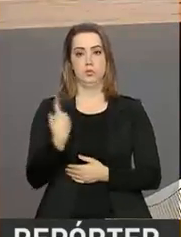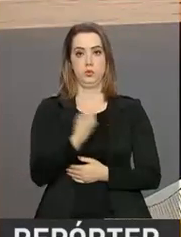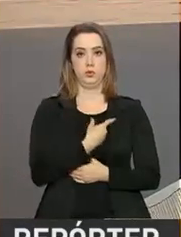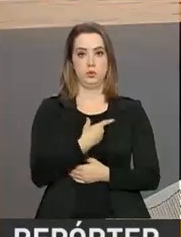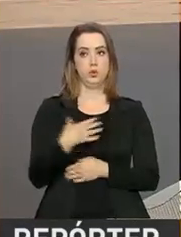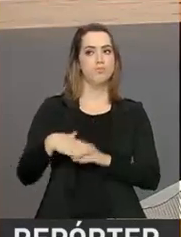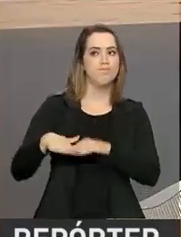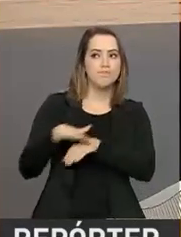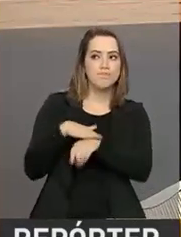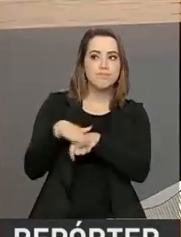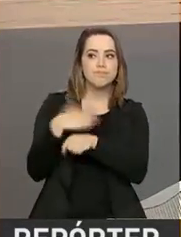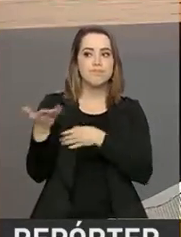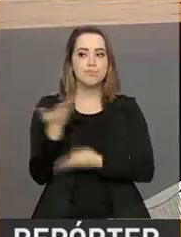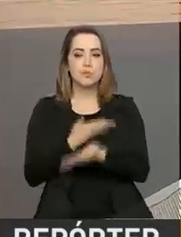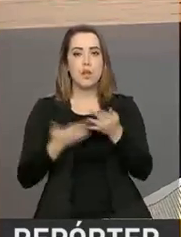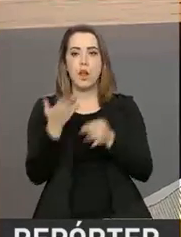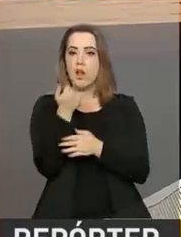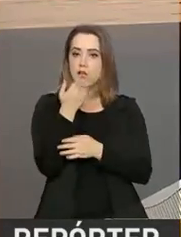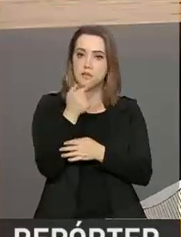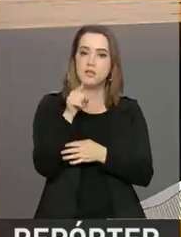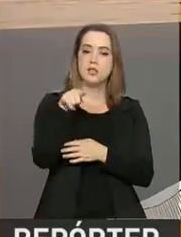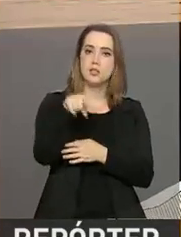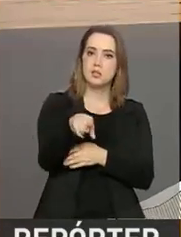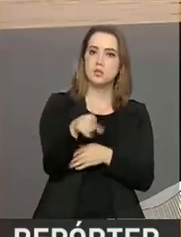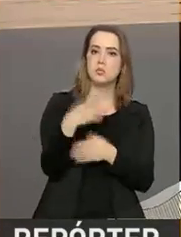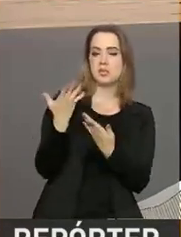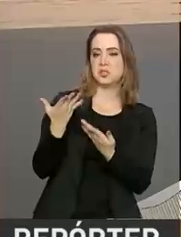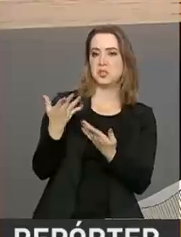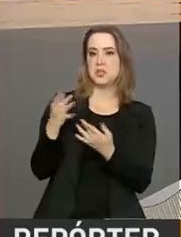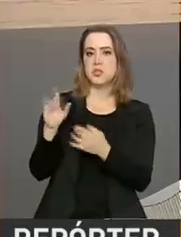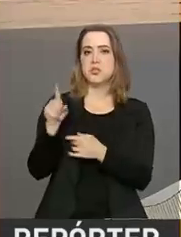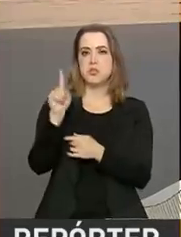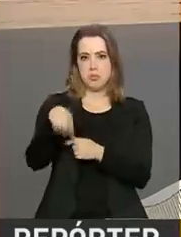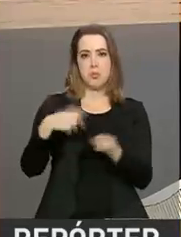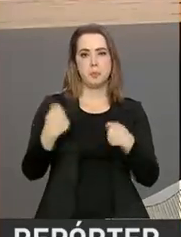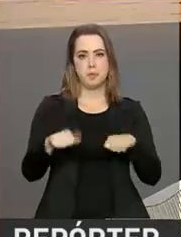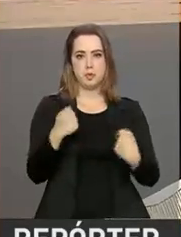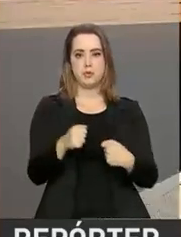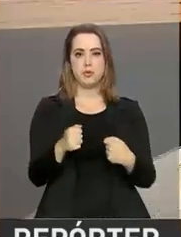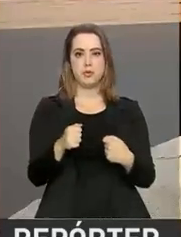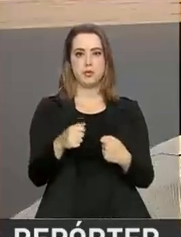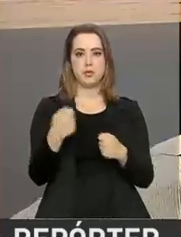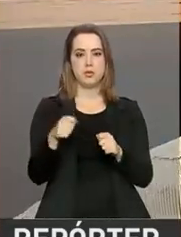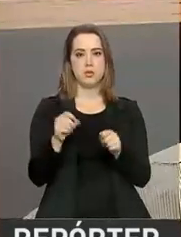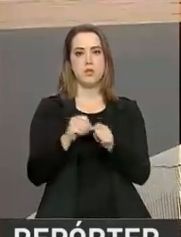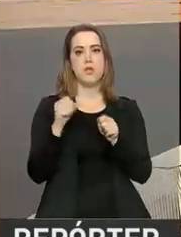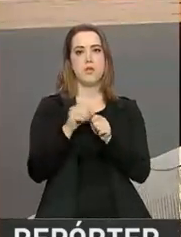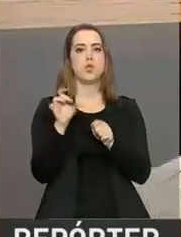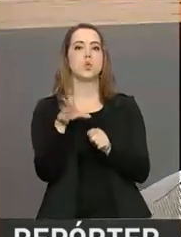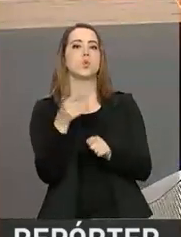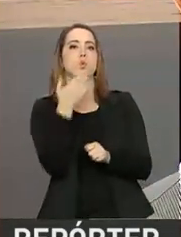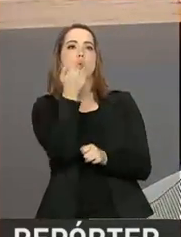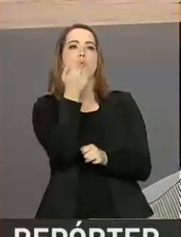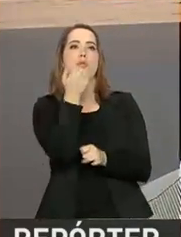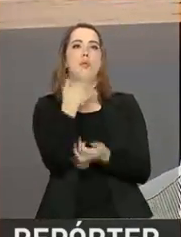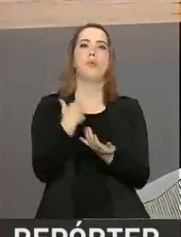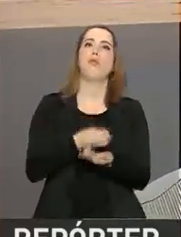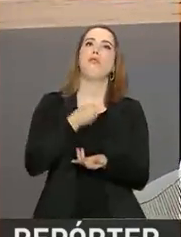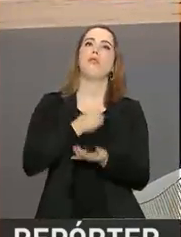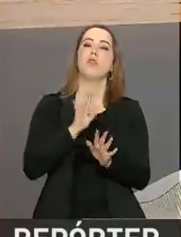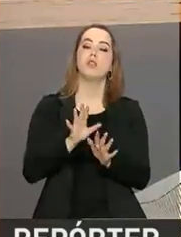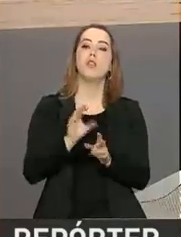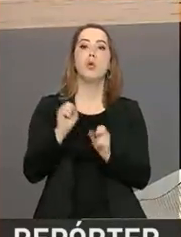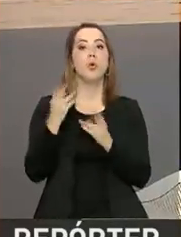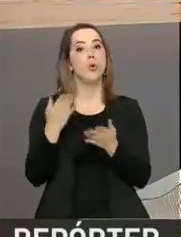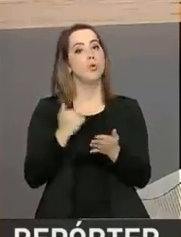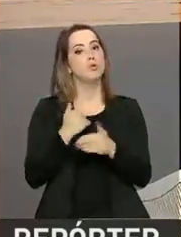isso até que ponto a alimentação ela deixa de ser algo que você precisa fazer simplesmente para est vivo e a partir